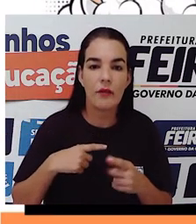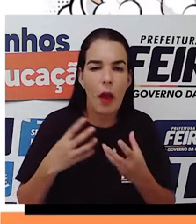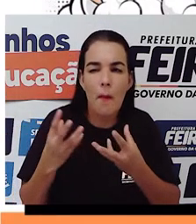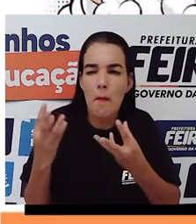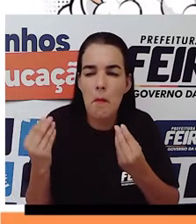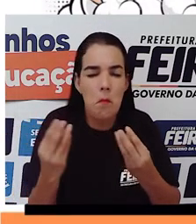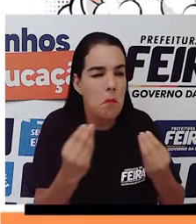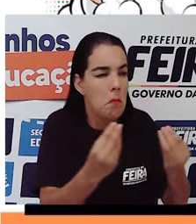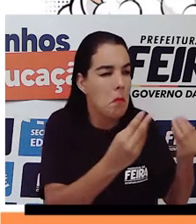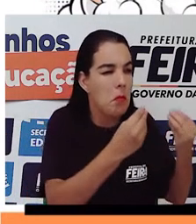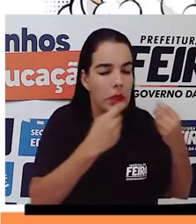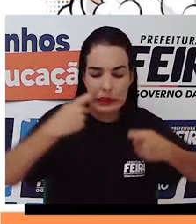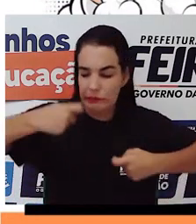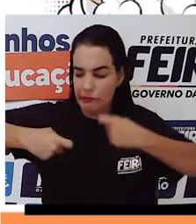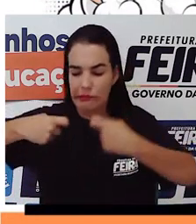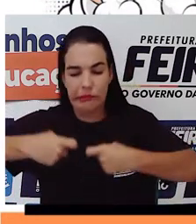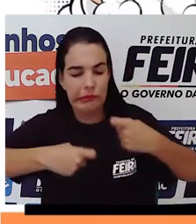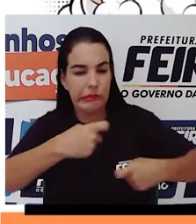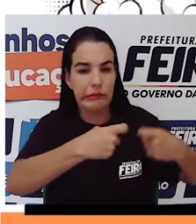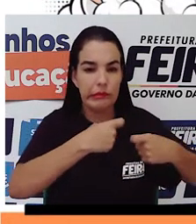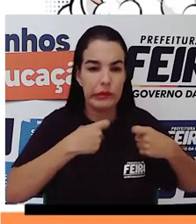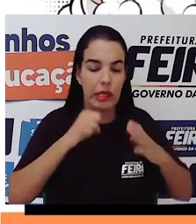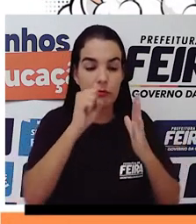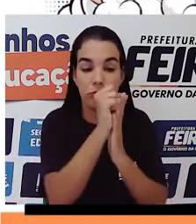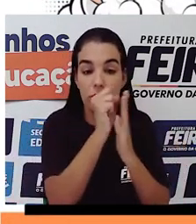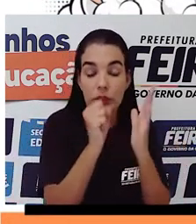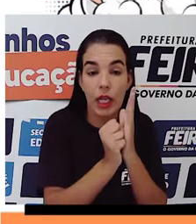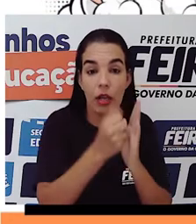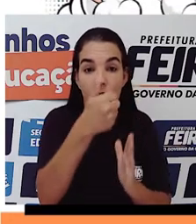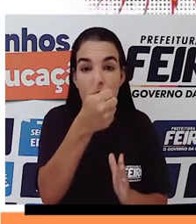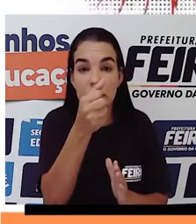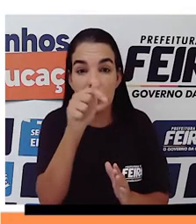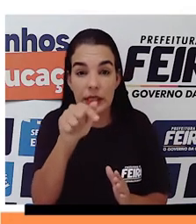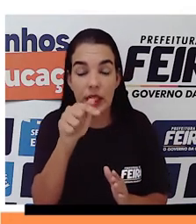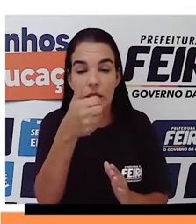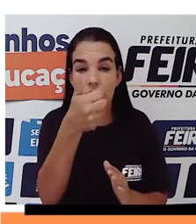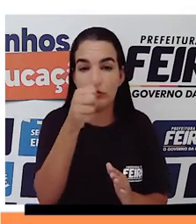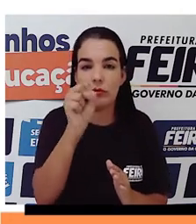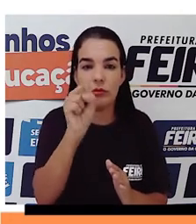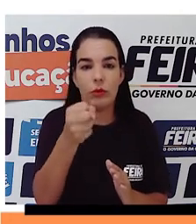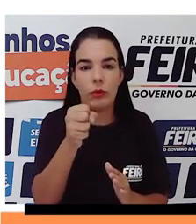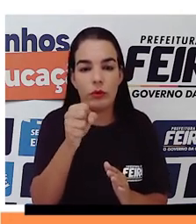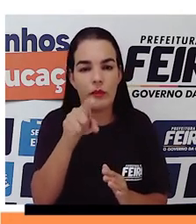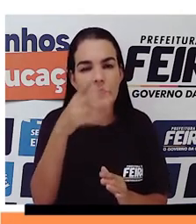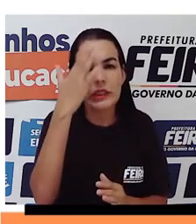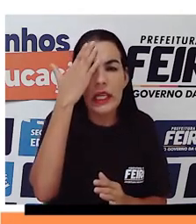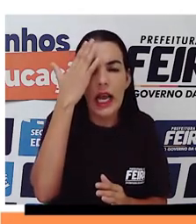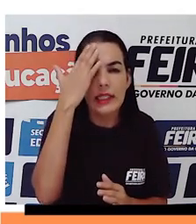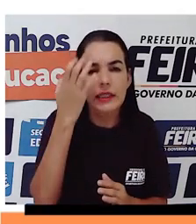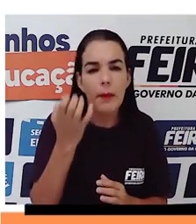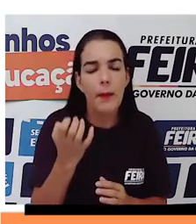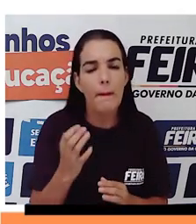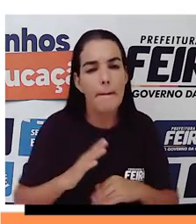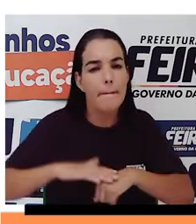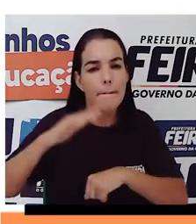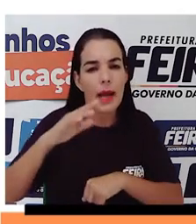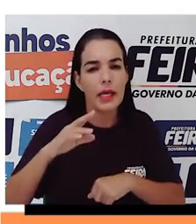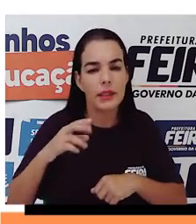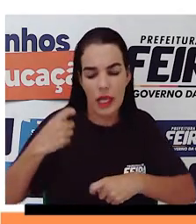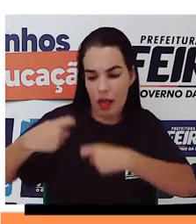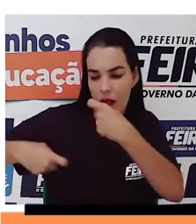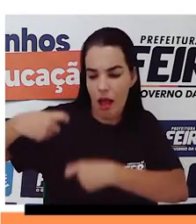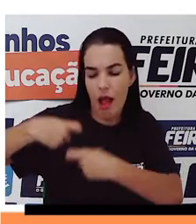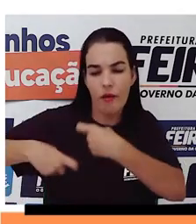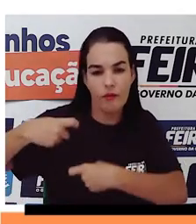que se estenderam ao longo dos séculos 17 e 18. Quer saber mais sobre essas revoltas que ocorreram aqui